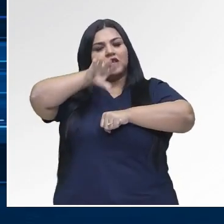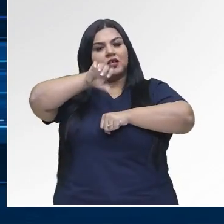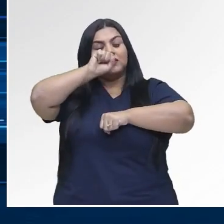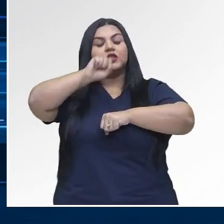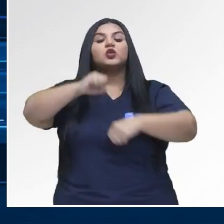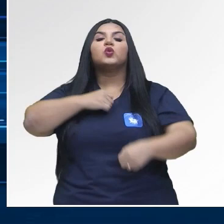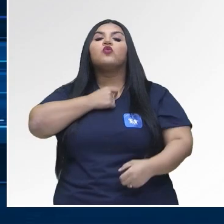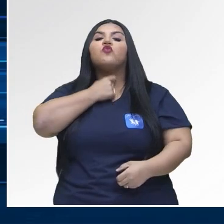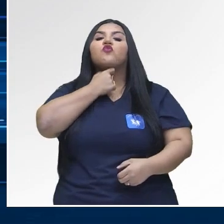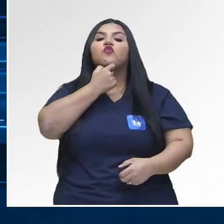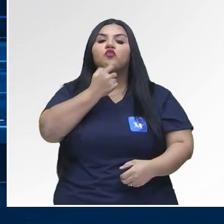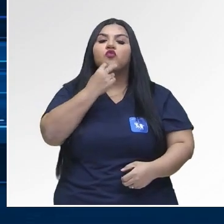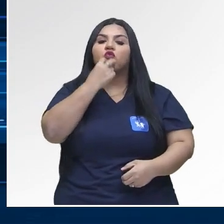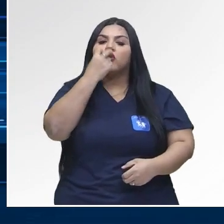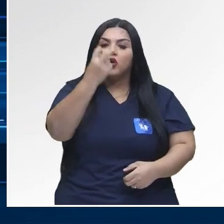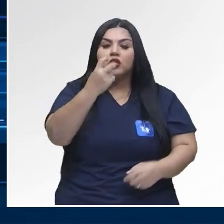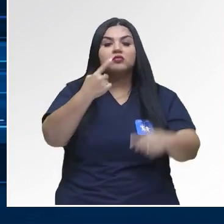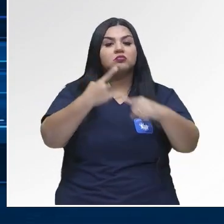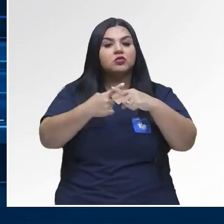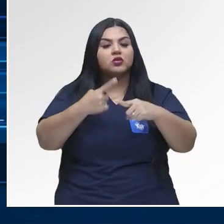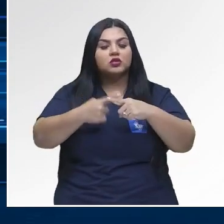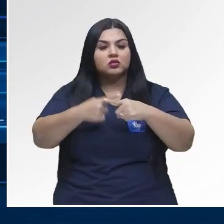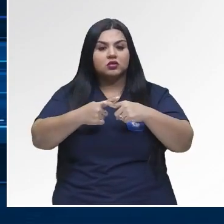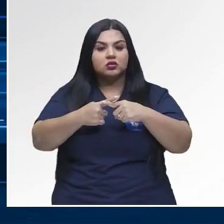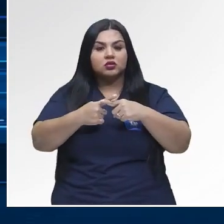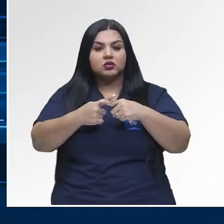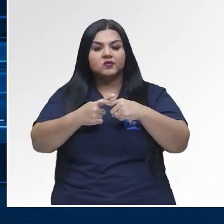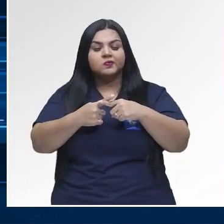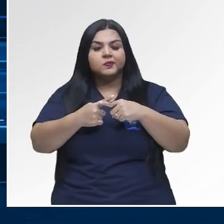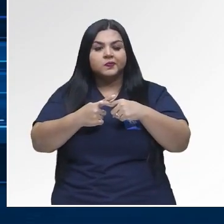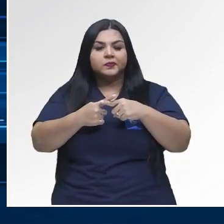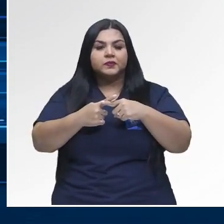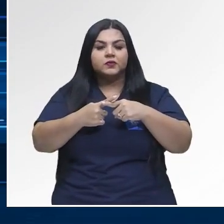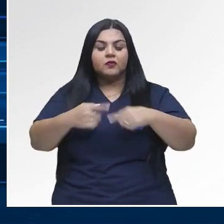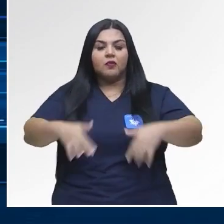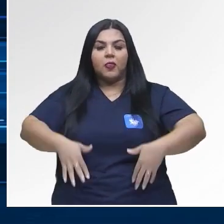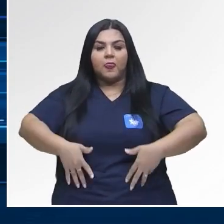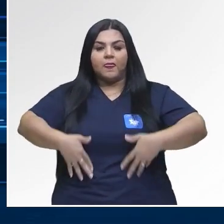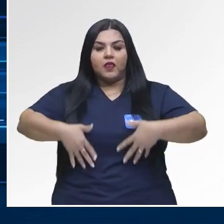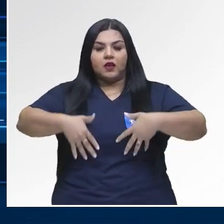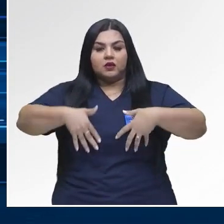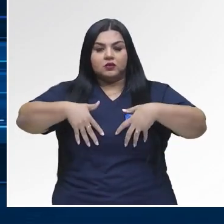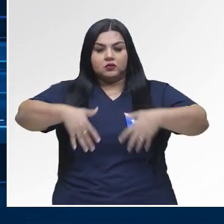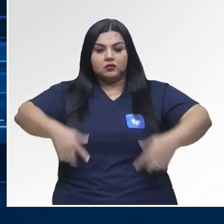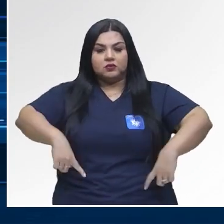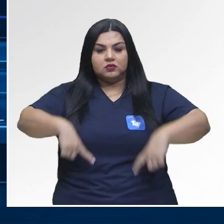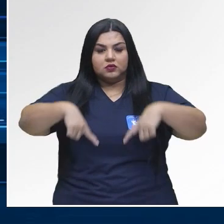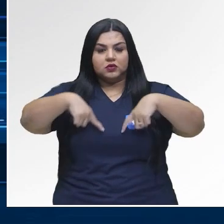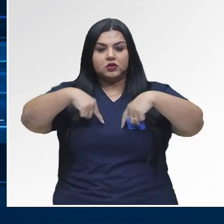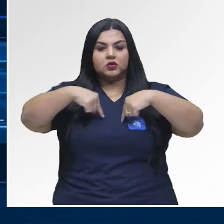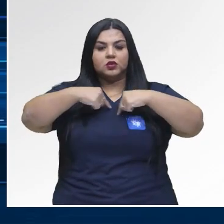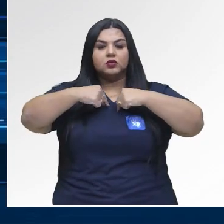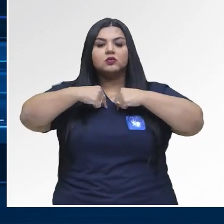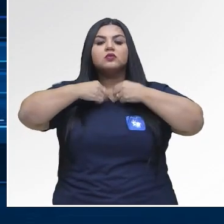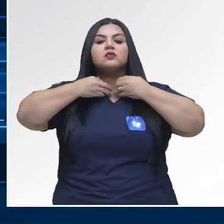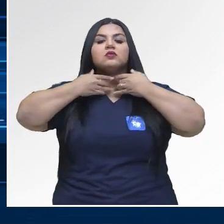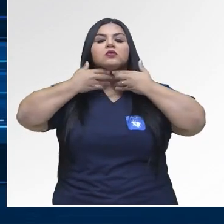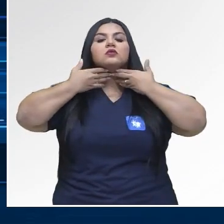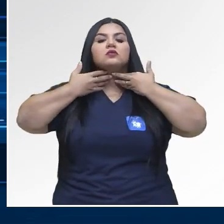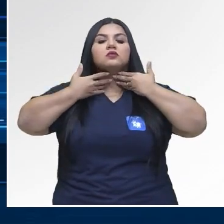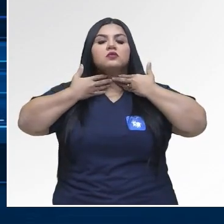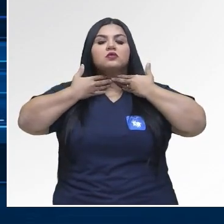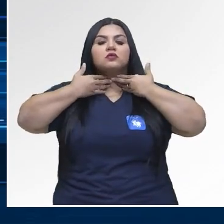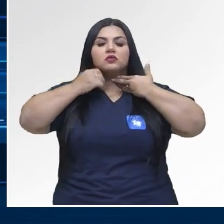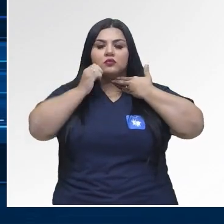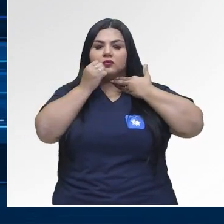voz quando o ar passa aí, na nossa expiração, passa pelas pregas vocais que ficam localizadas na